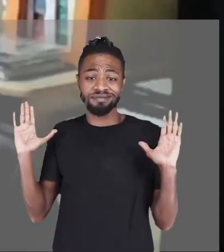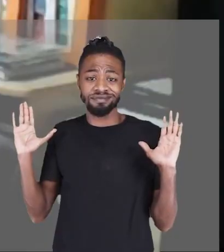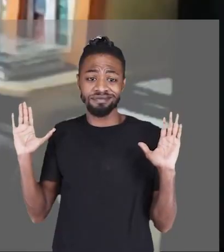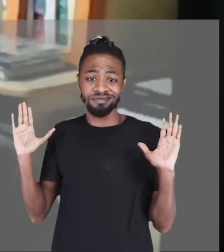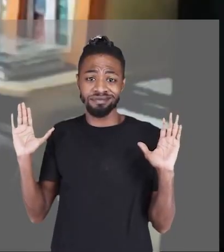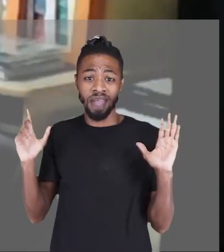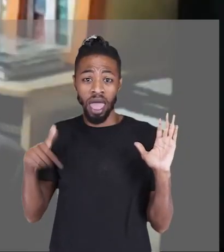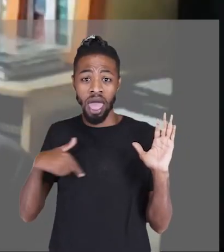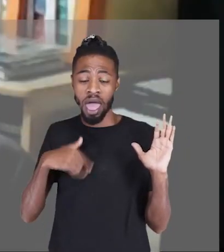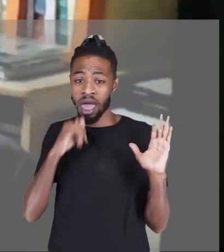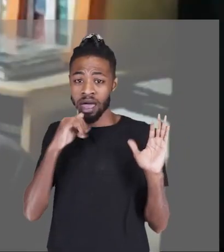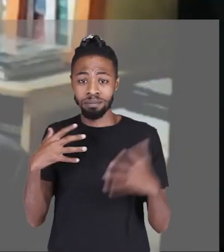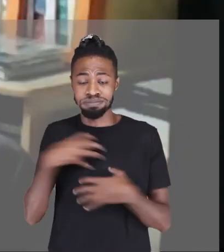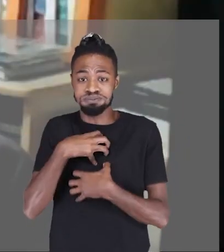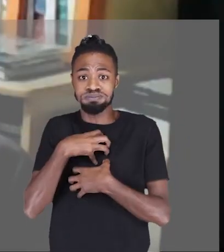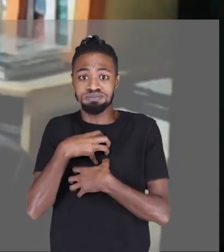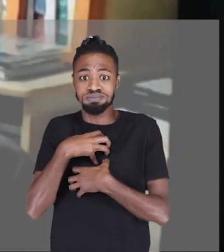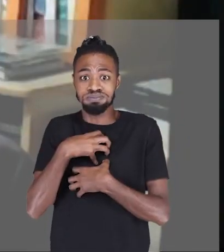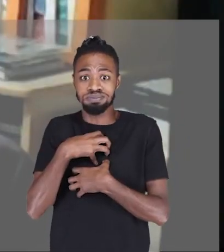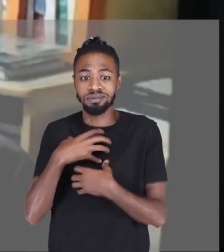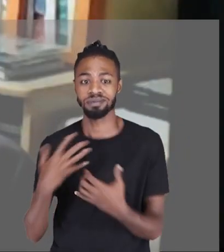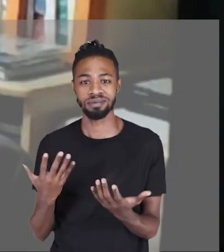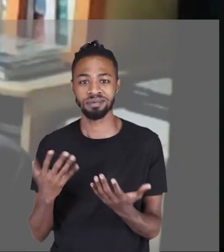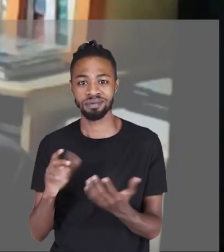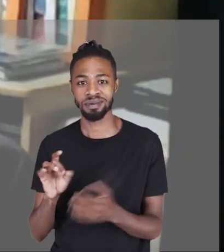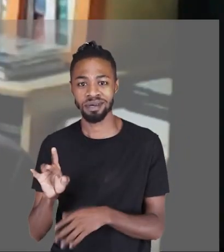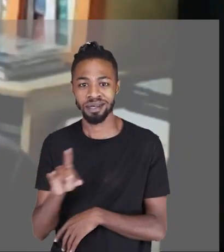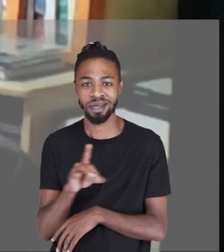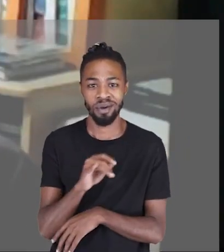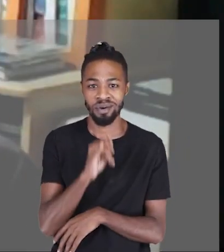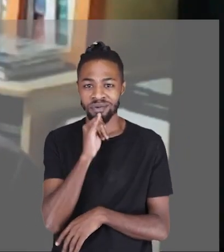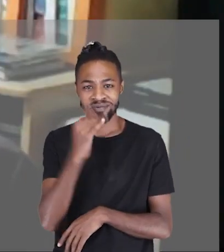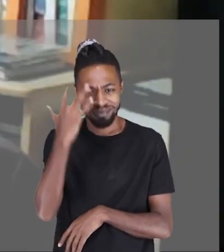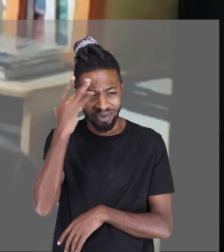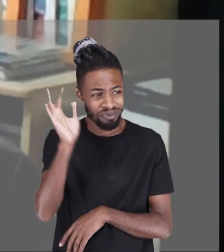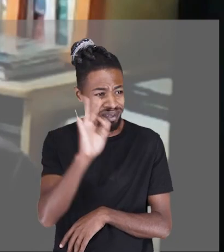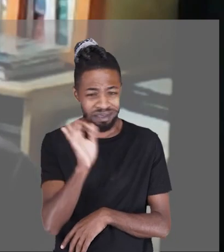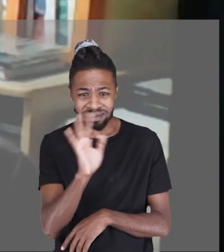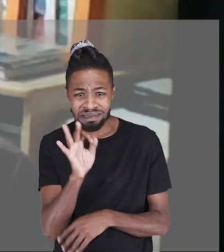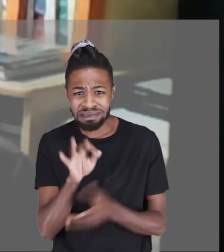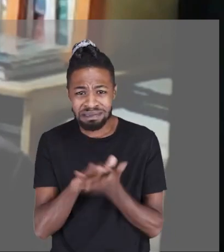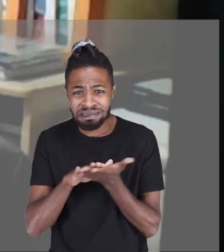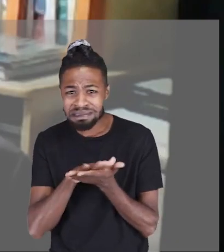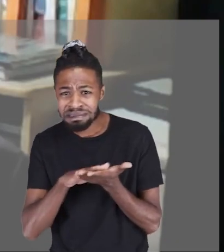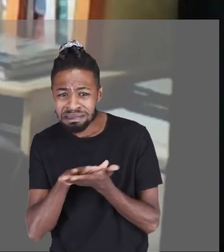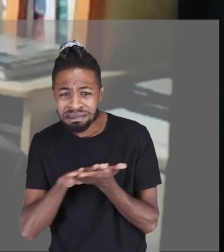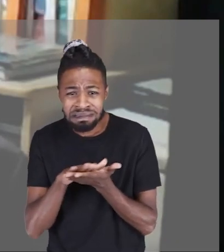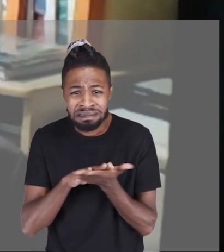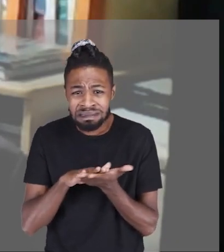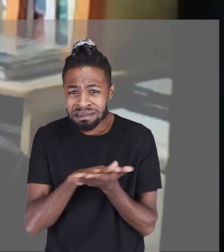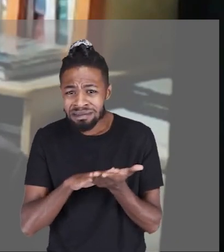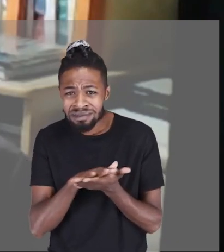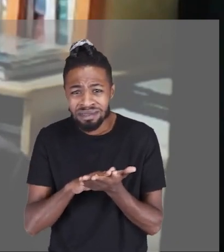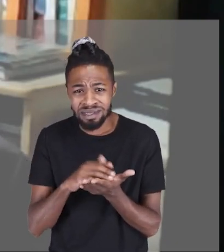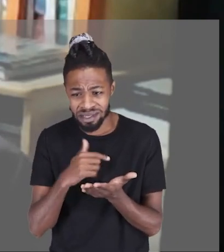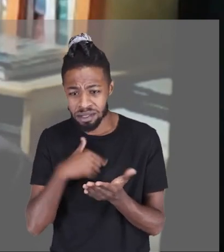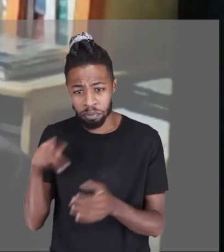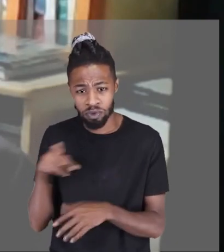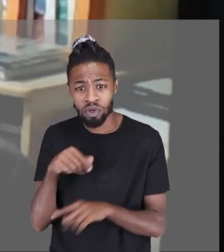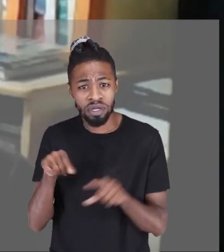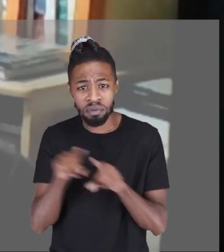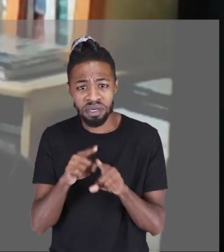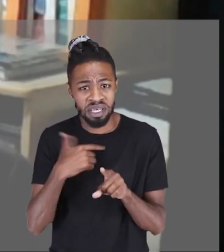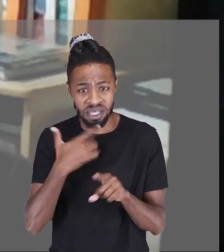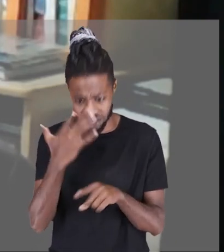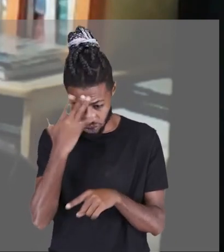entender. É um choque, não é? Cada um com uma linguagem e nenhum entendendo aquela